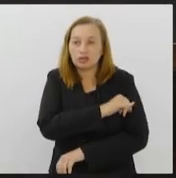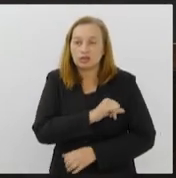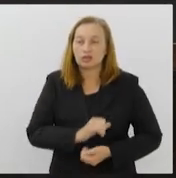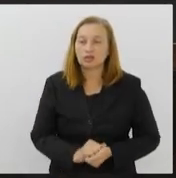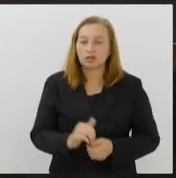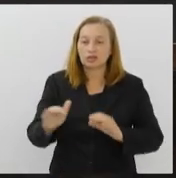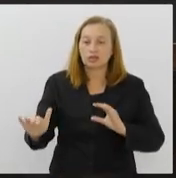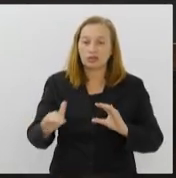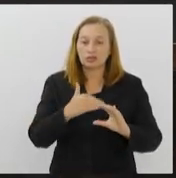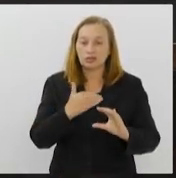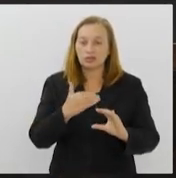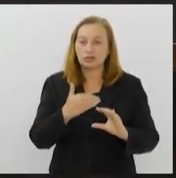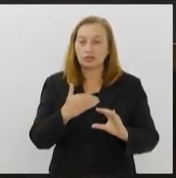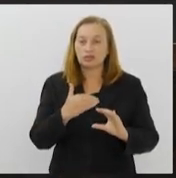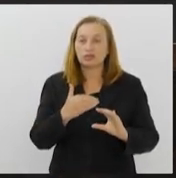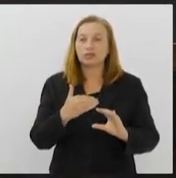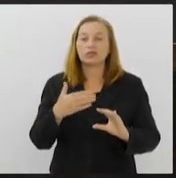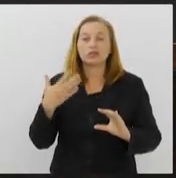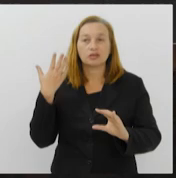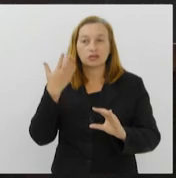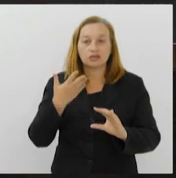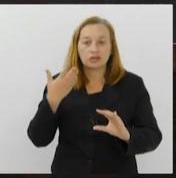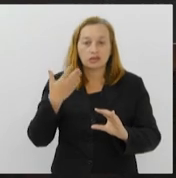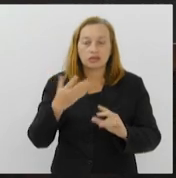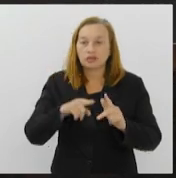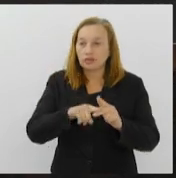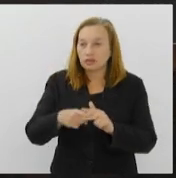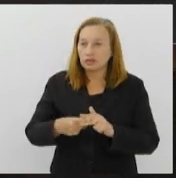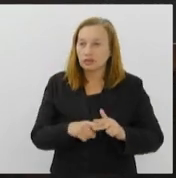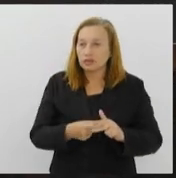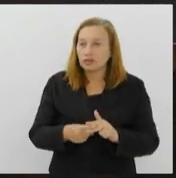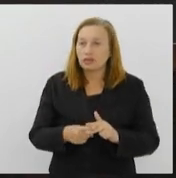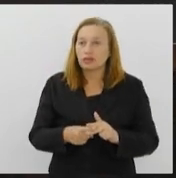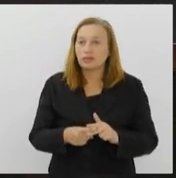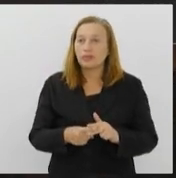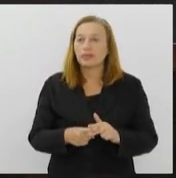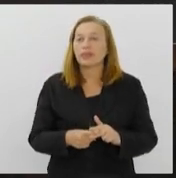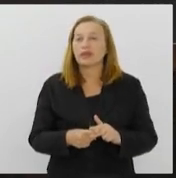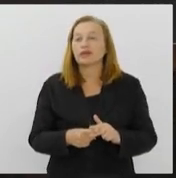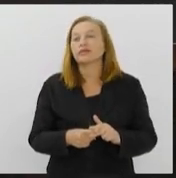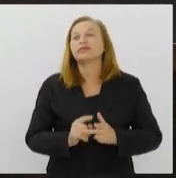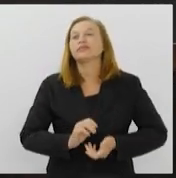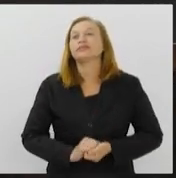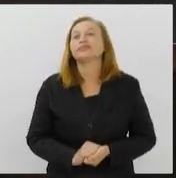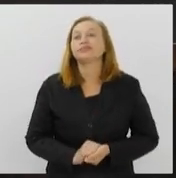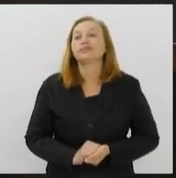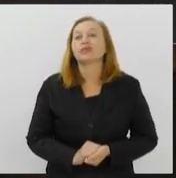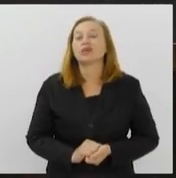envio de mensagem expondo sobre a regulamentação da instalação